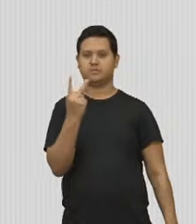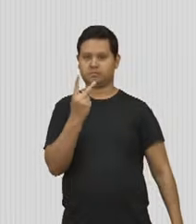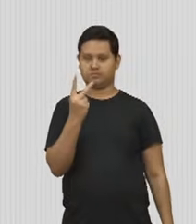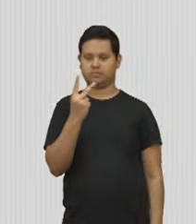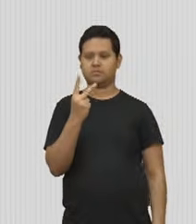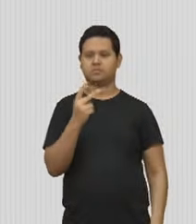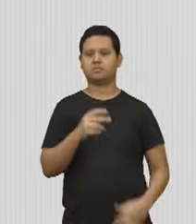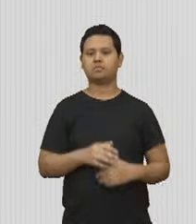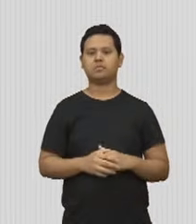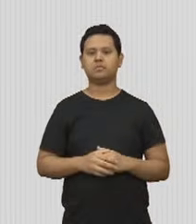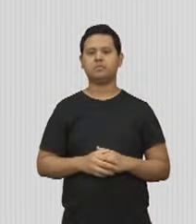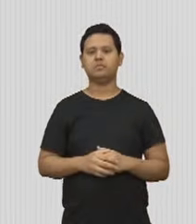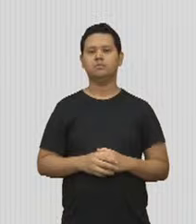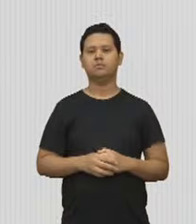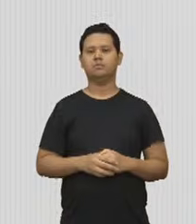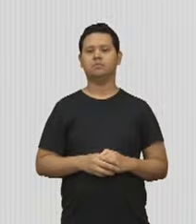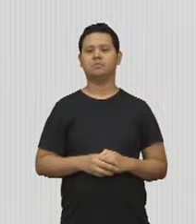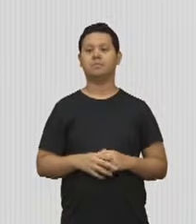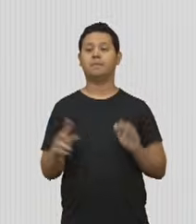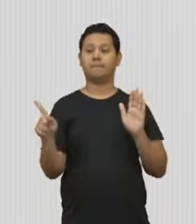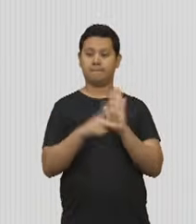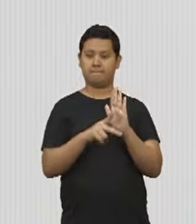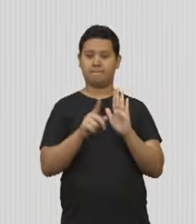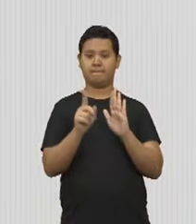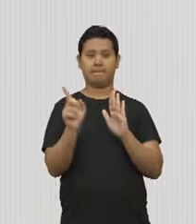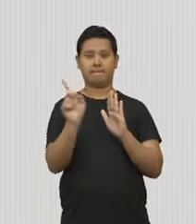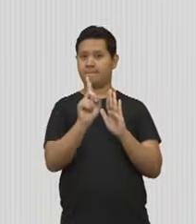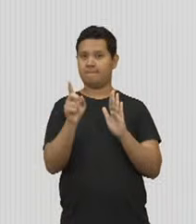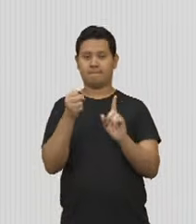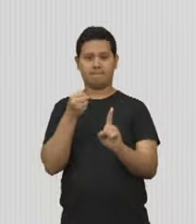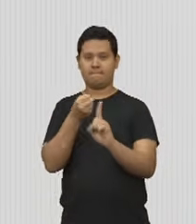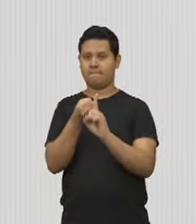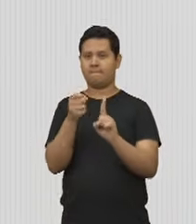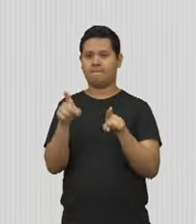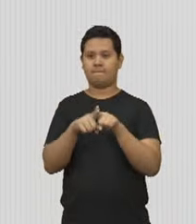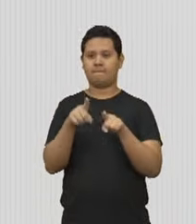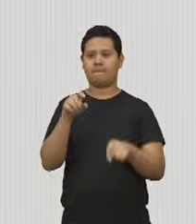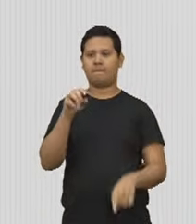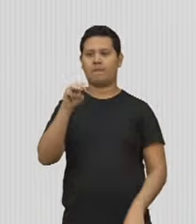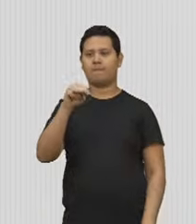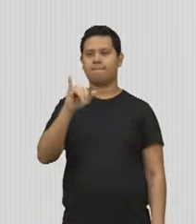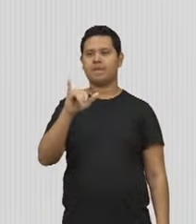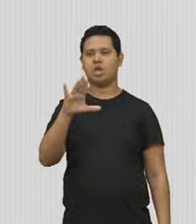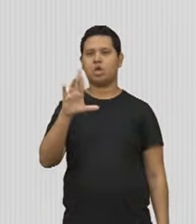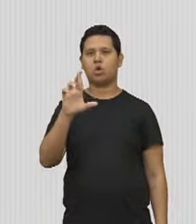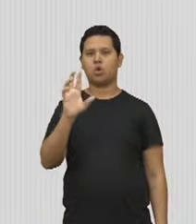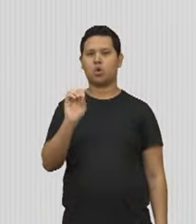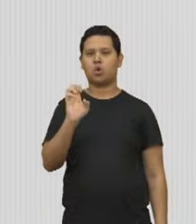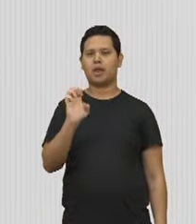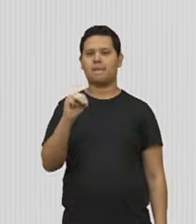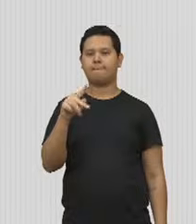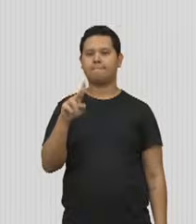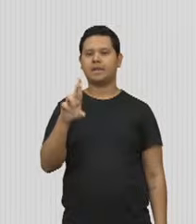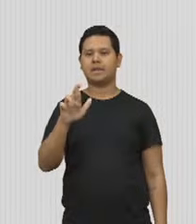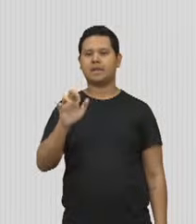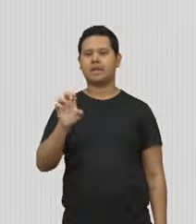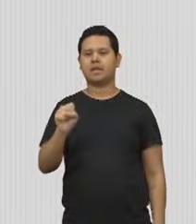pontuado aqui, esse projeto de lei não afeta também as microempresas, que arrecadam até